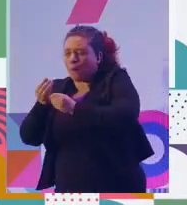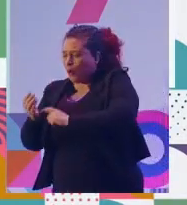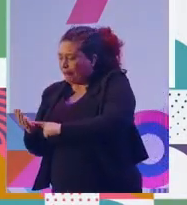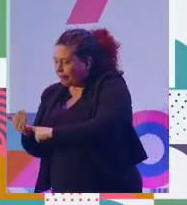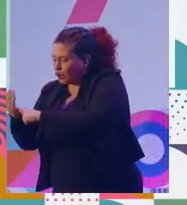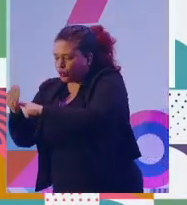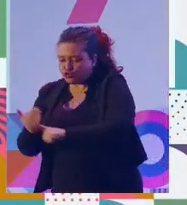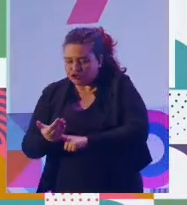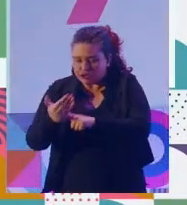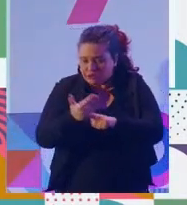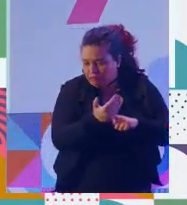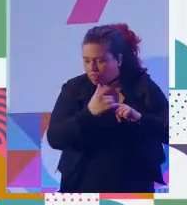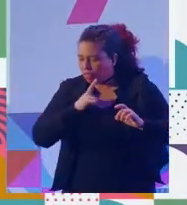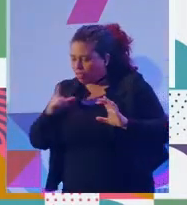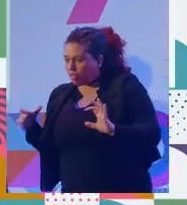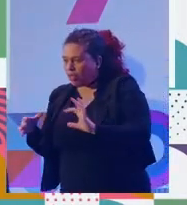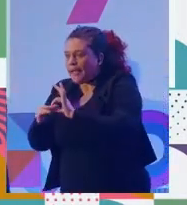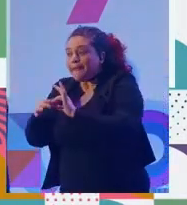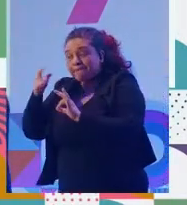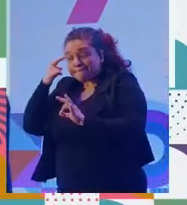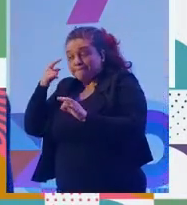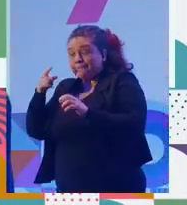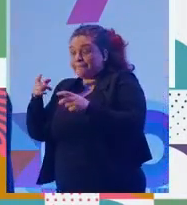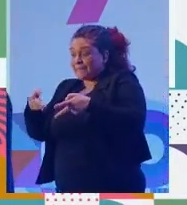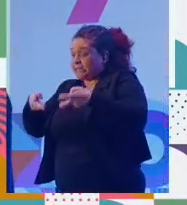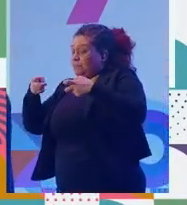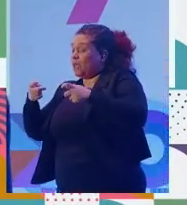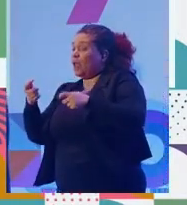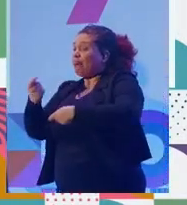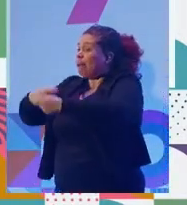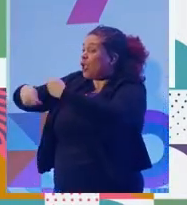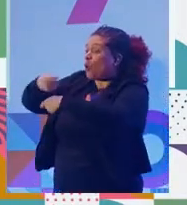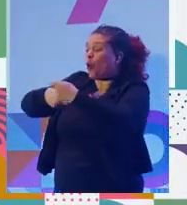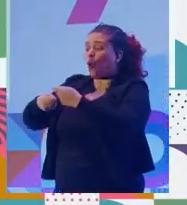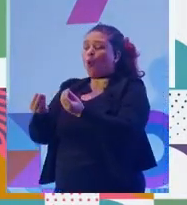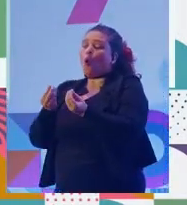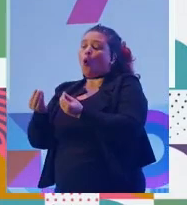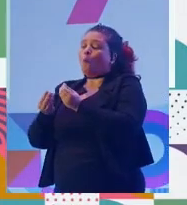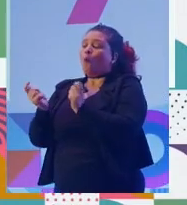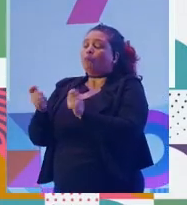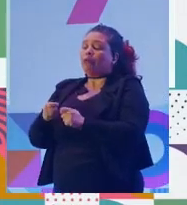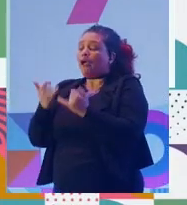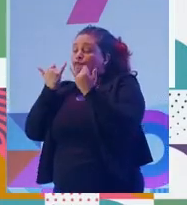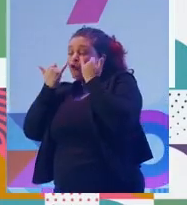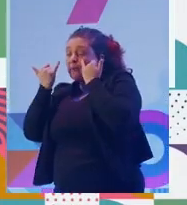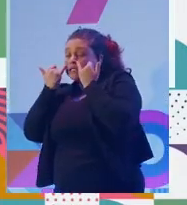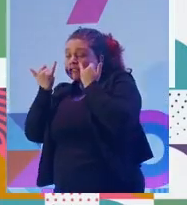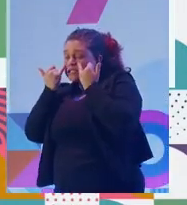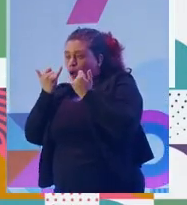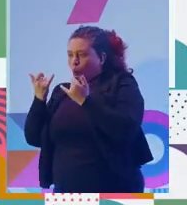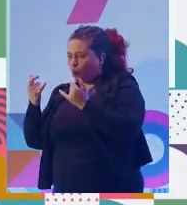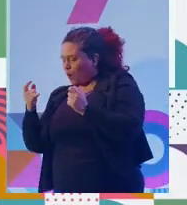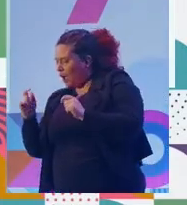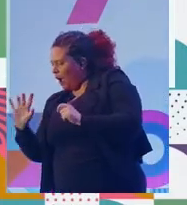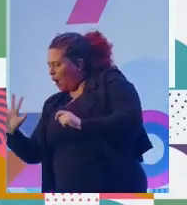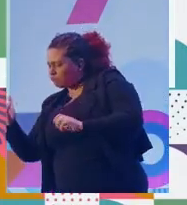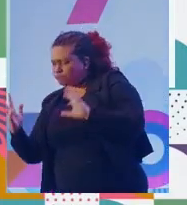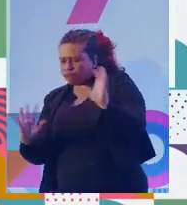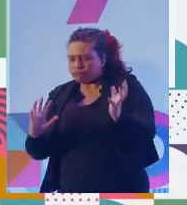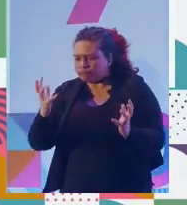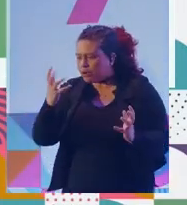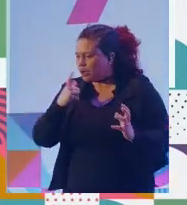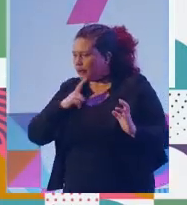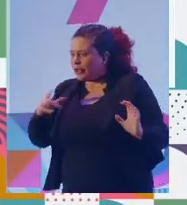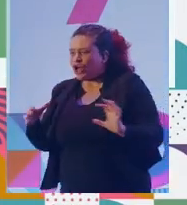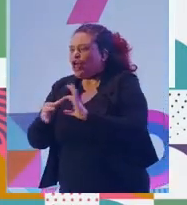tecnologias, precisa entender dos negócios, de como a informação flui nos sistemas, precisa saber de questões